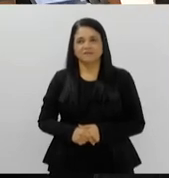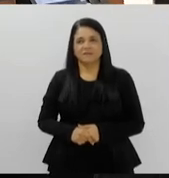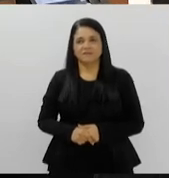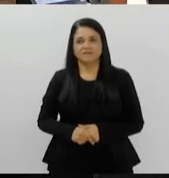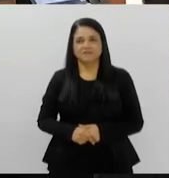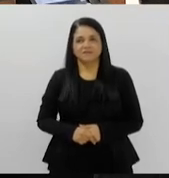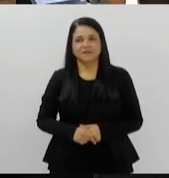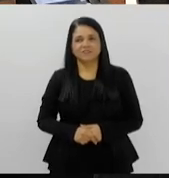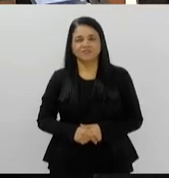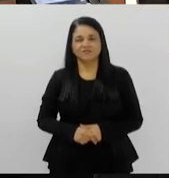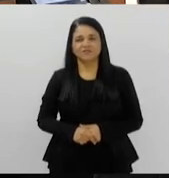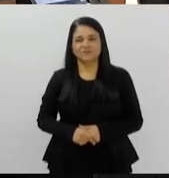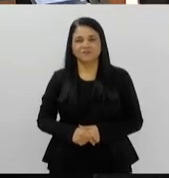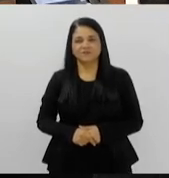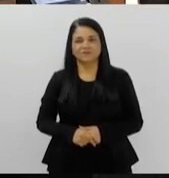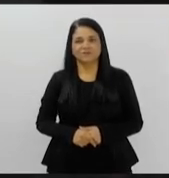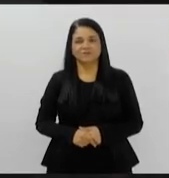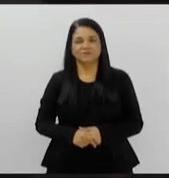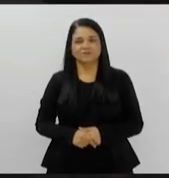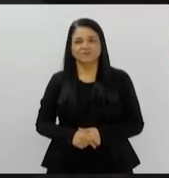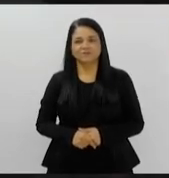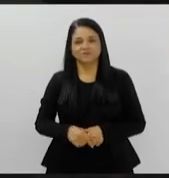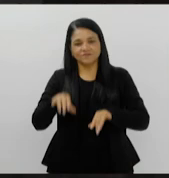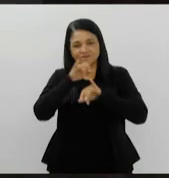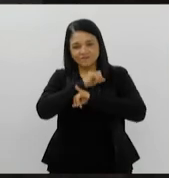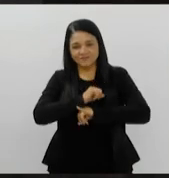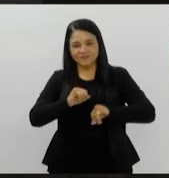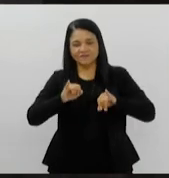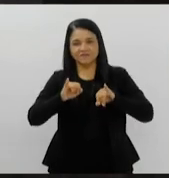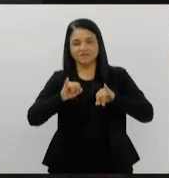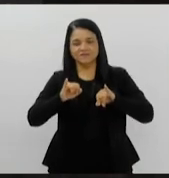Fica arrepiadinho, fiquei. Anuncio.